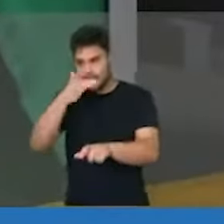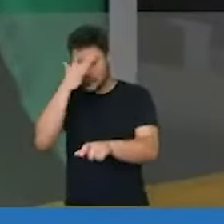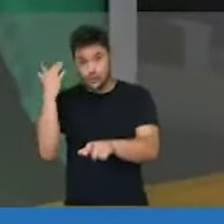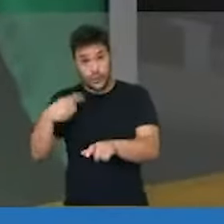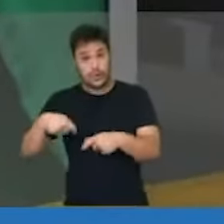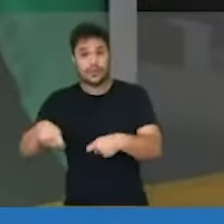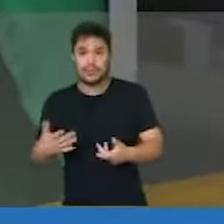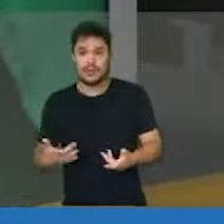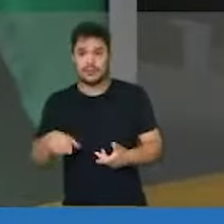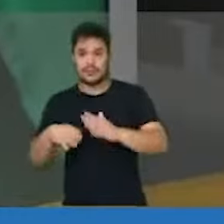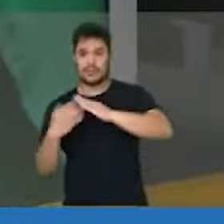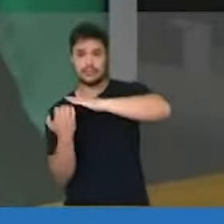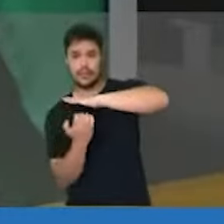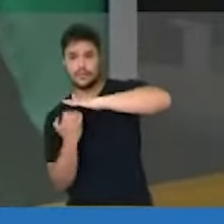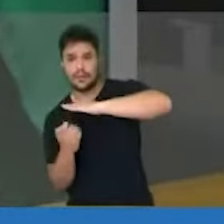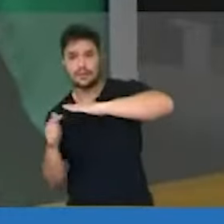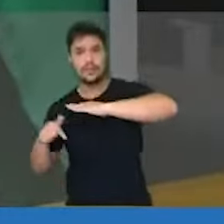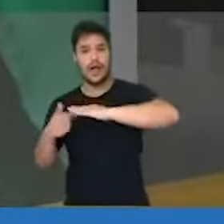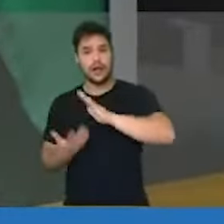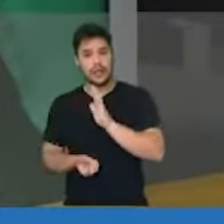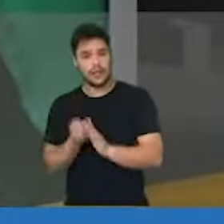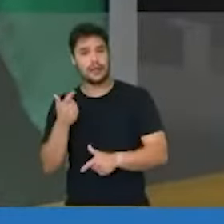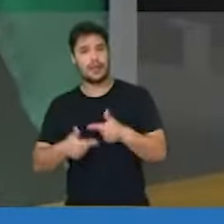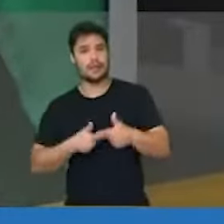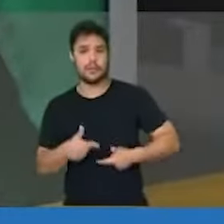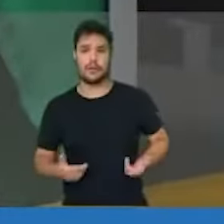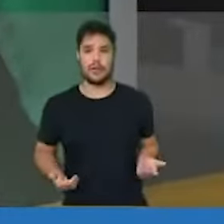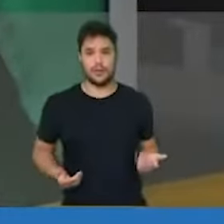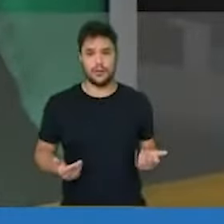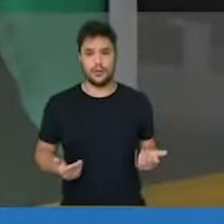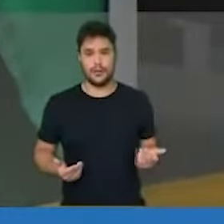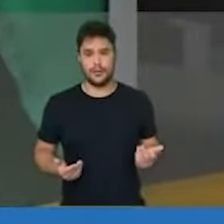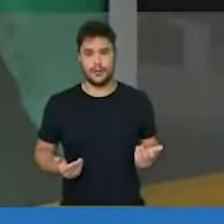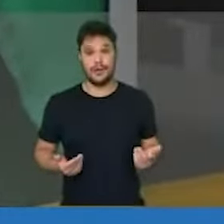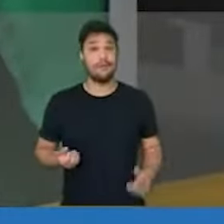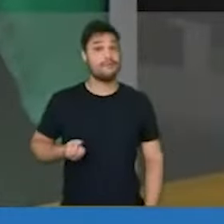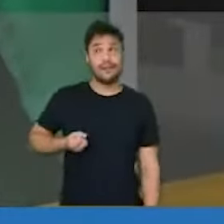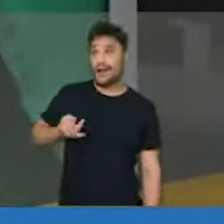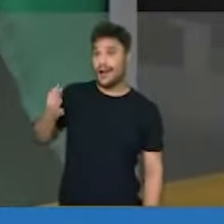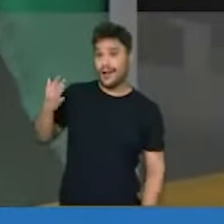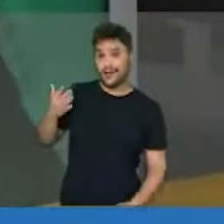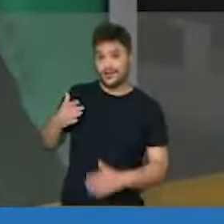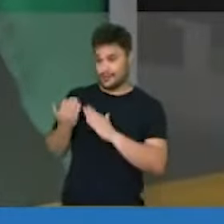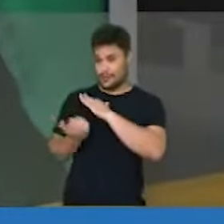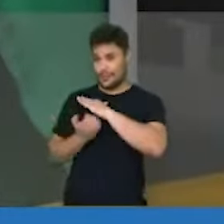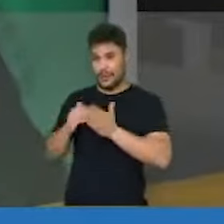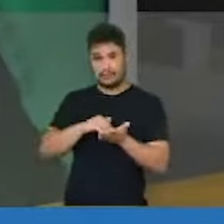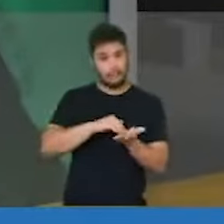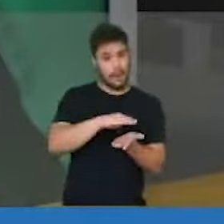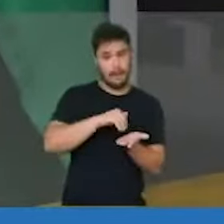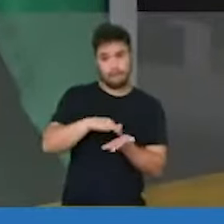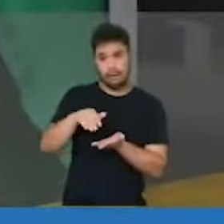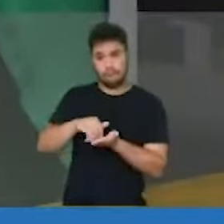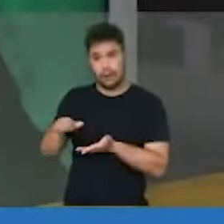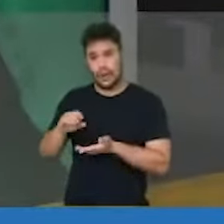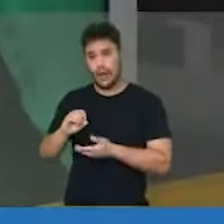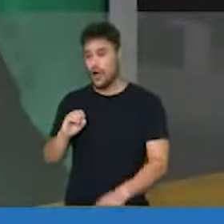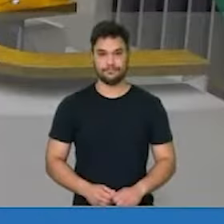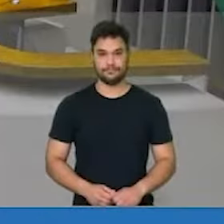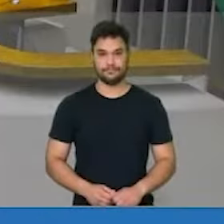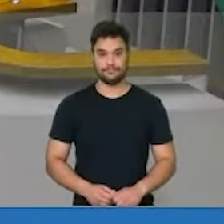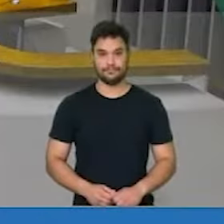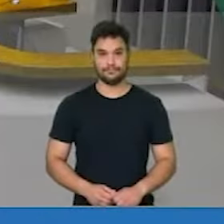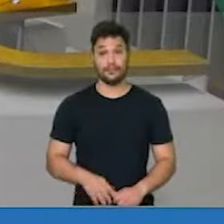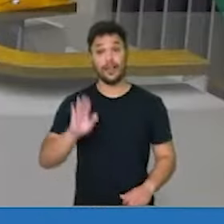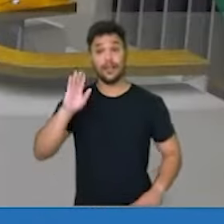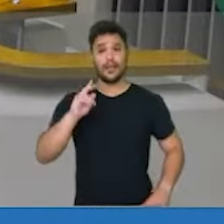dos empresários que geram empregos, tantos que tiveram que demitir, que tiveram as suas empresas praticamente falidas.